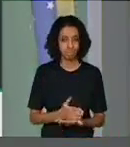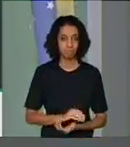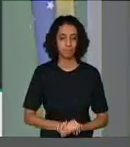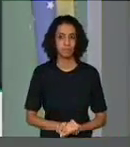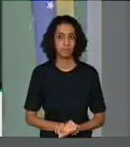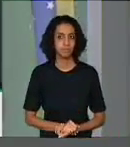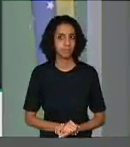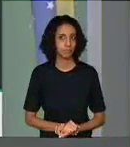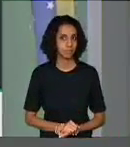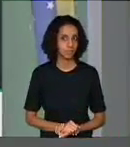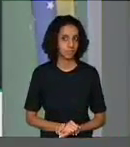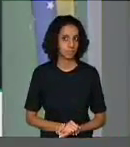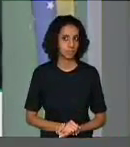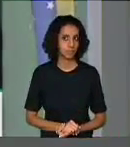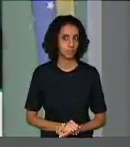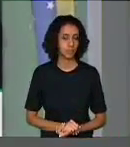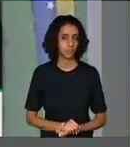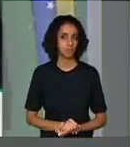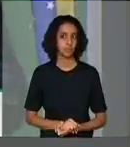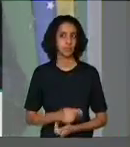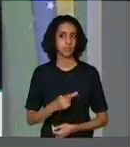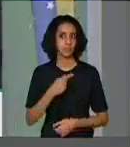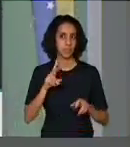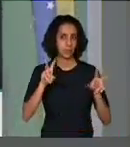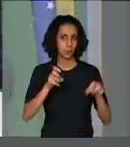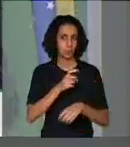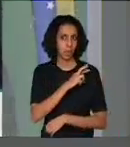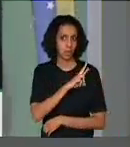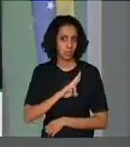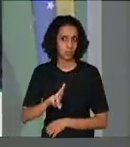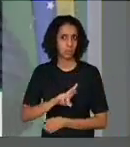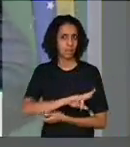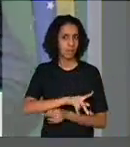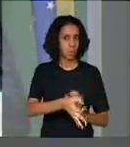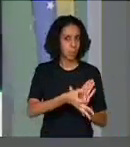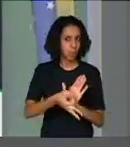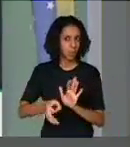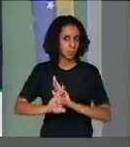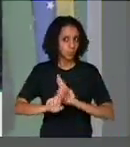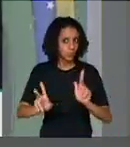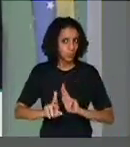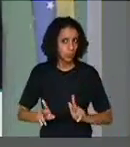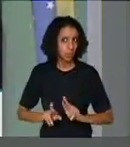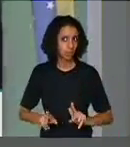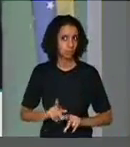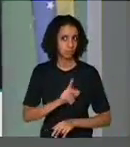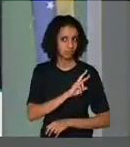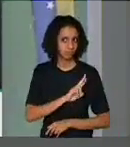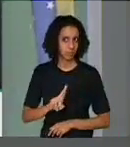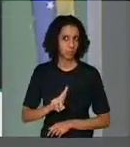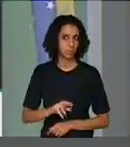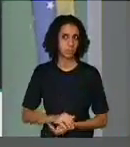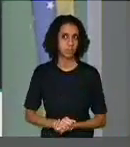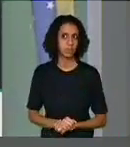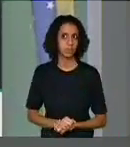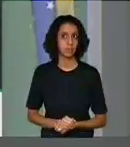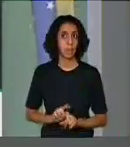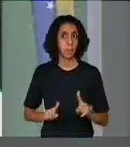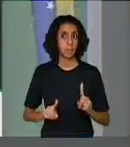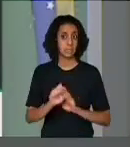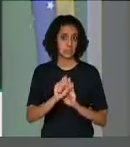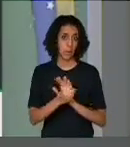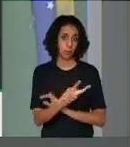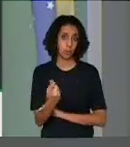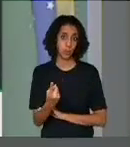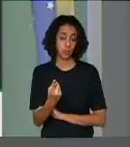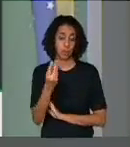transformações. A religiosidade, infelizmente a gente tem uma série de conflitos, mas espero que o século XXI ainda supere isso, e o papel